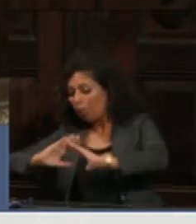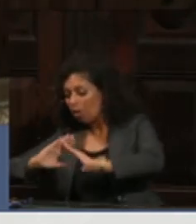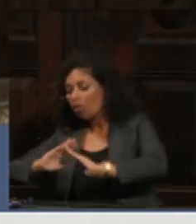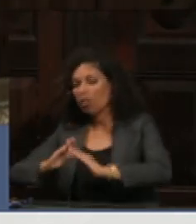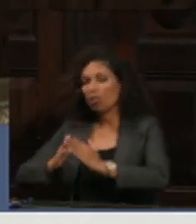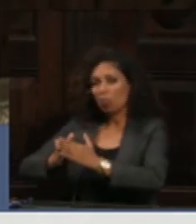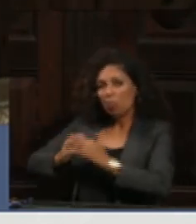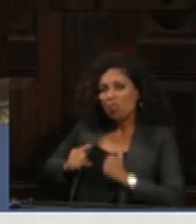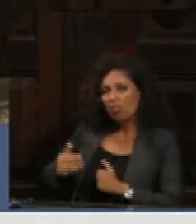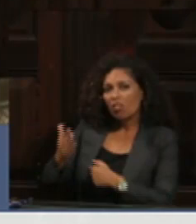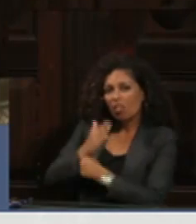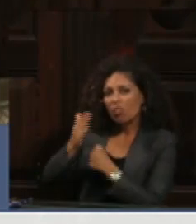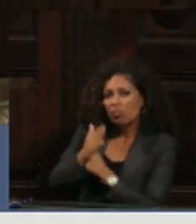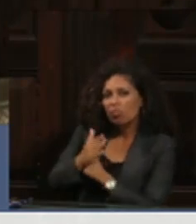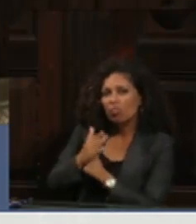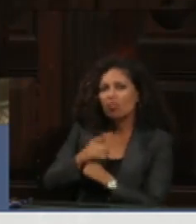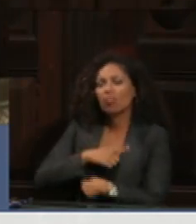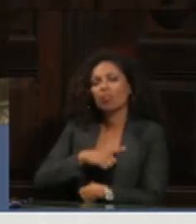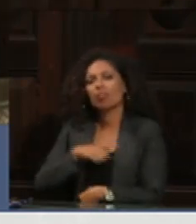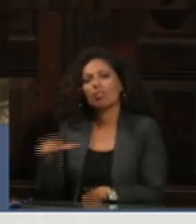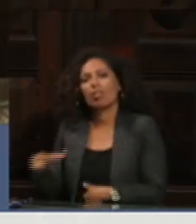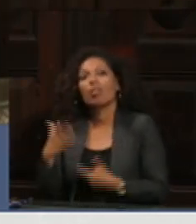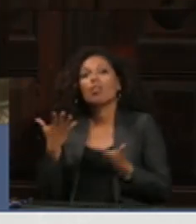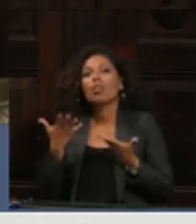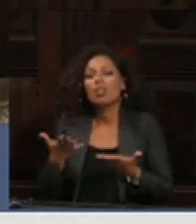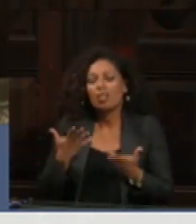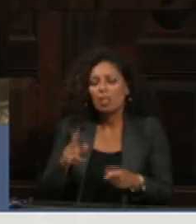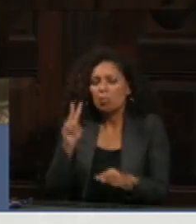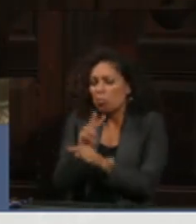ajuda, esse pedido de quero ser